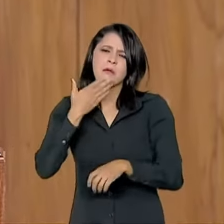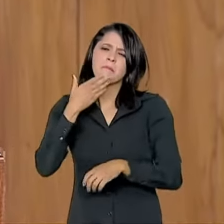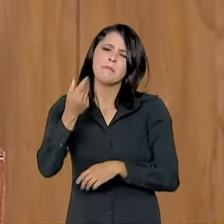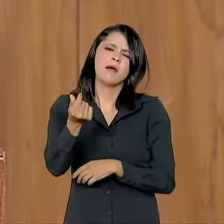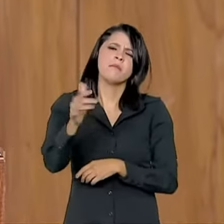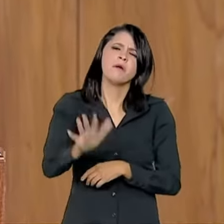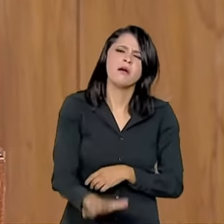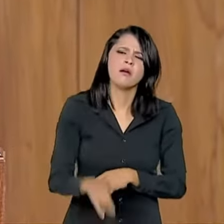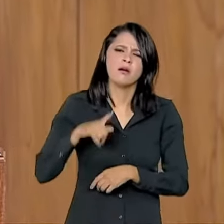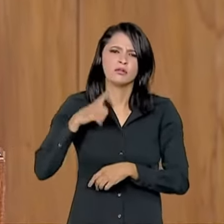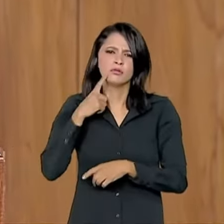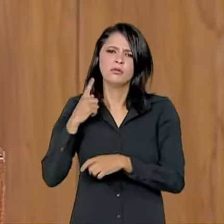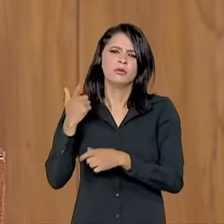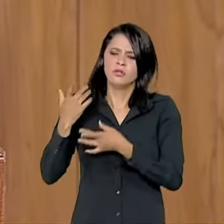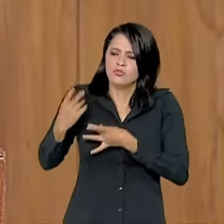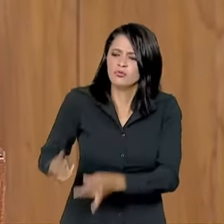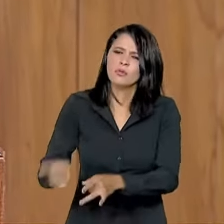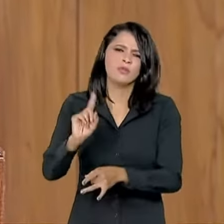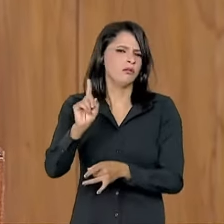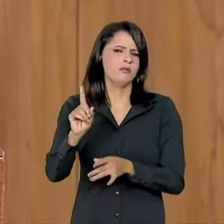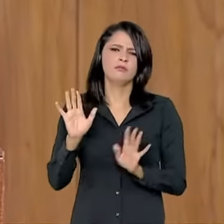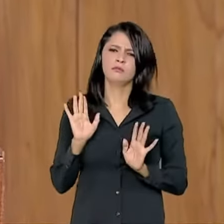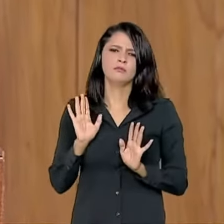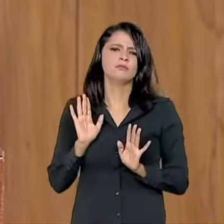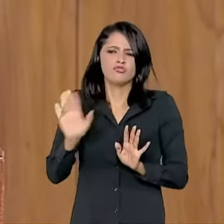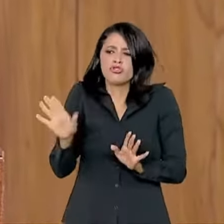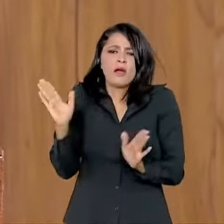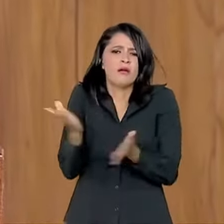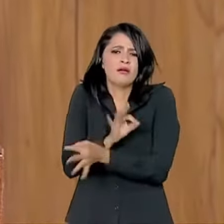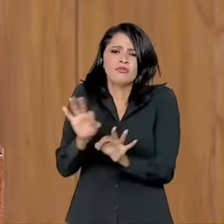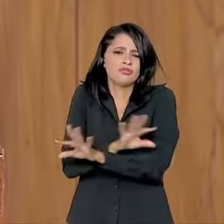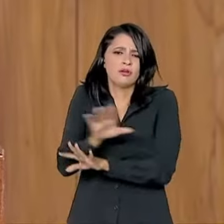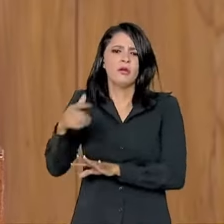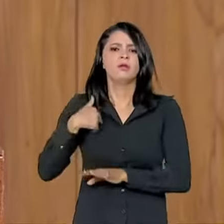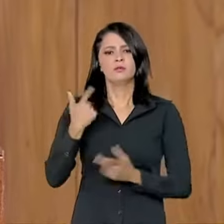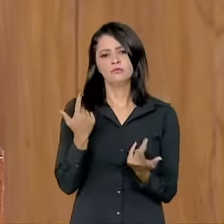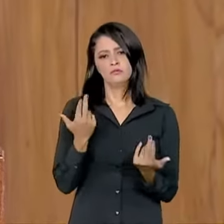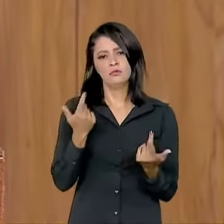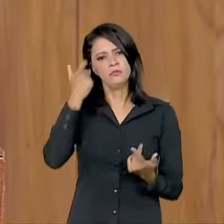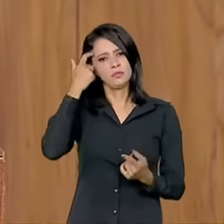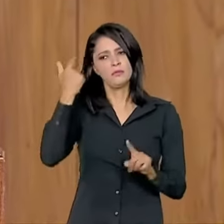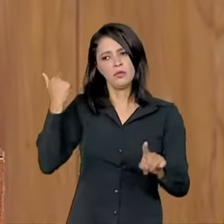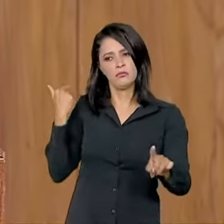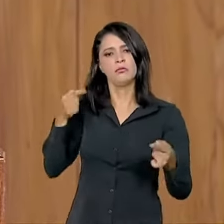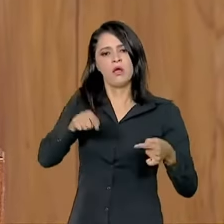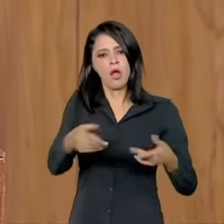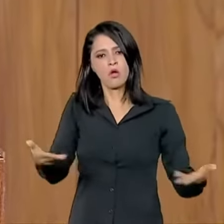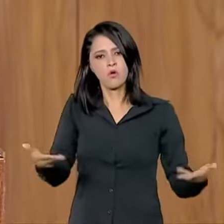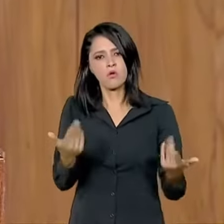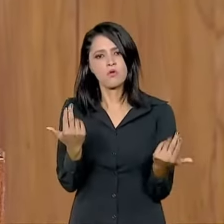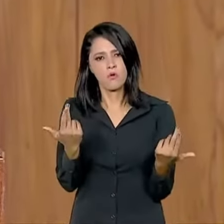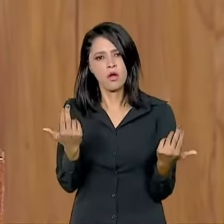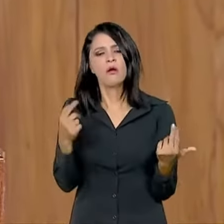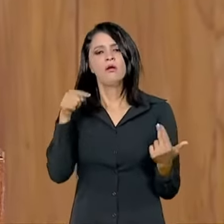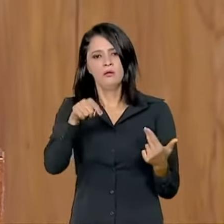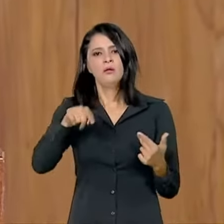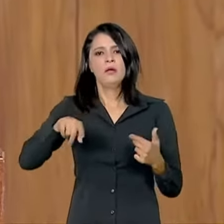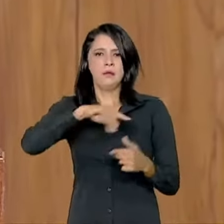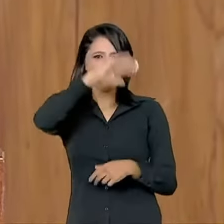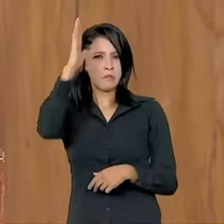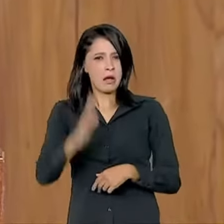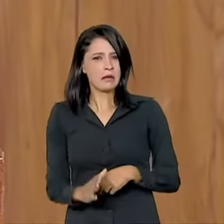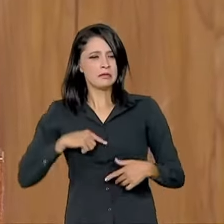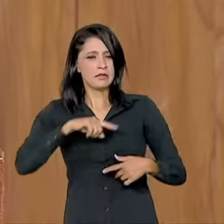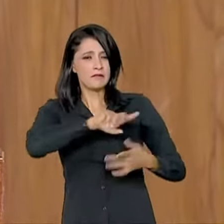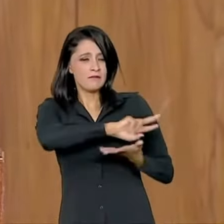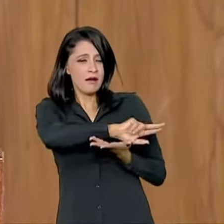estava construído. E eu continuo com a mesma cabeça. Eu tenho muitas guerras nesse país.